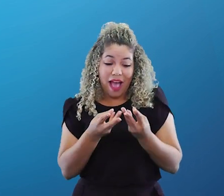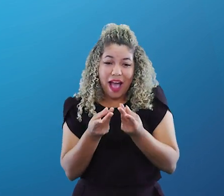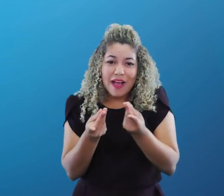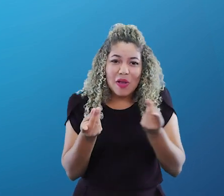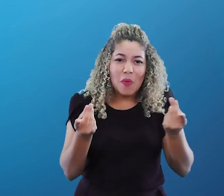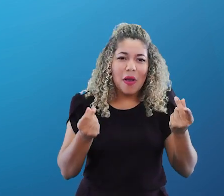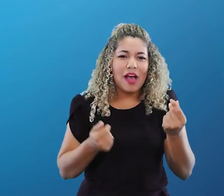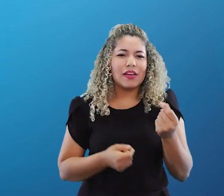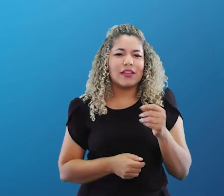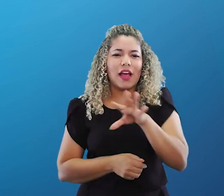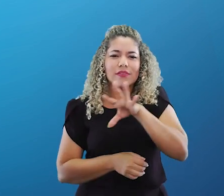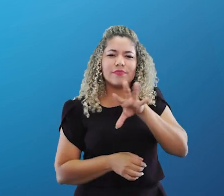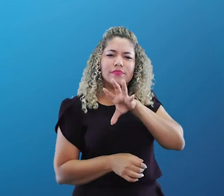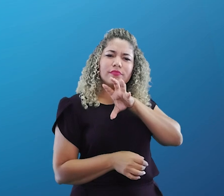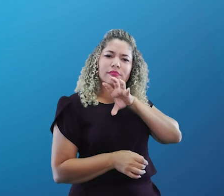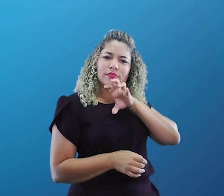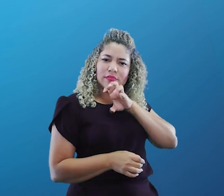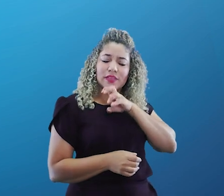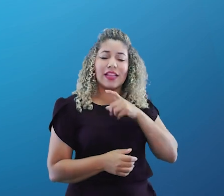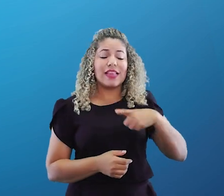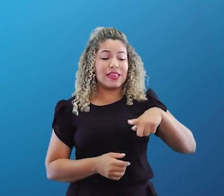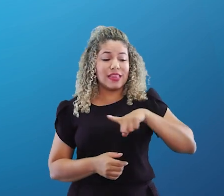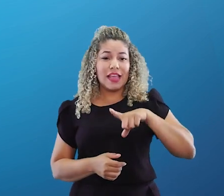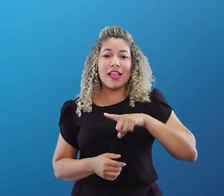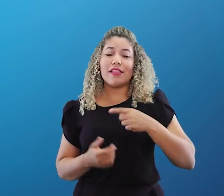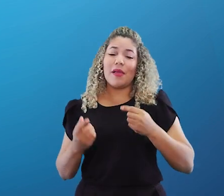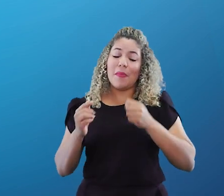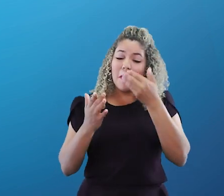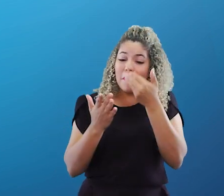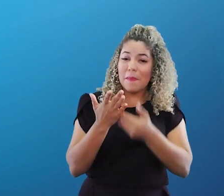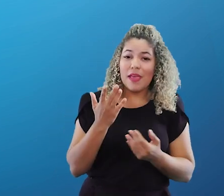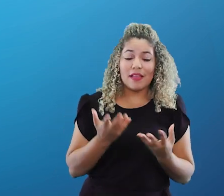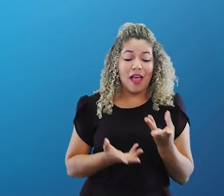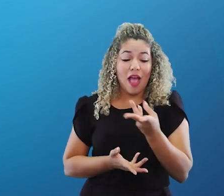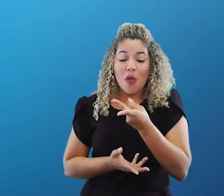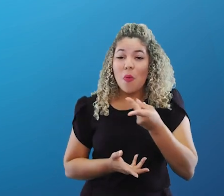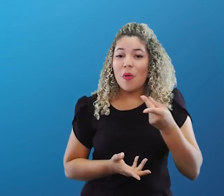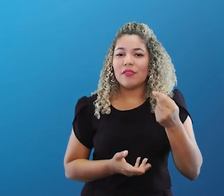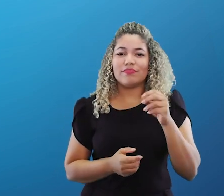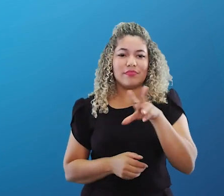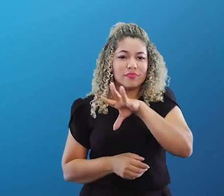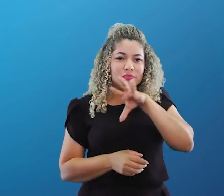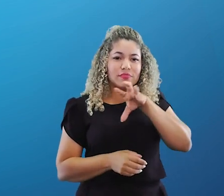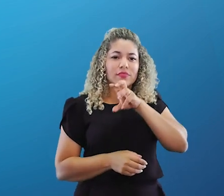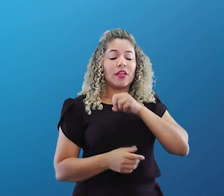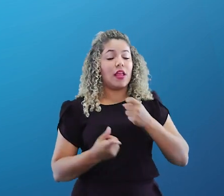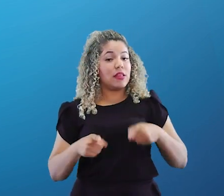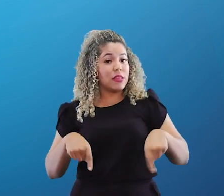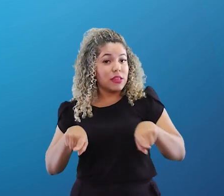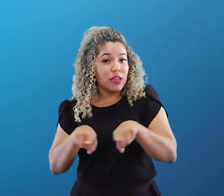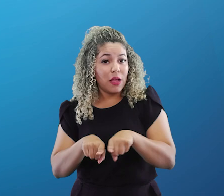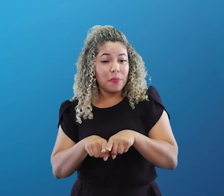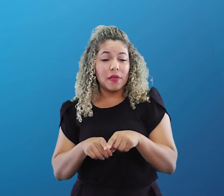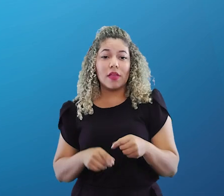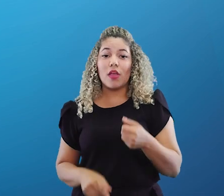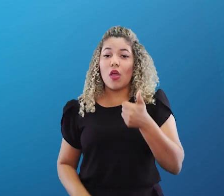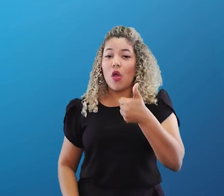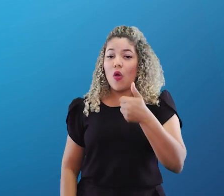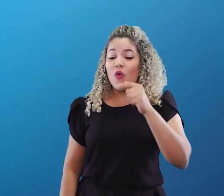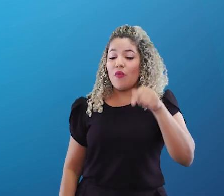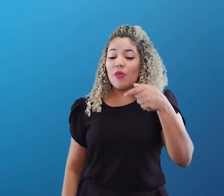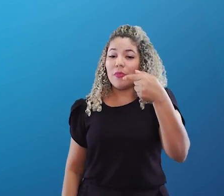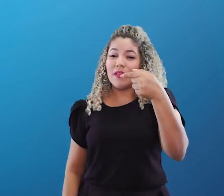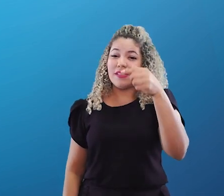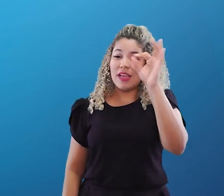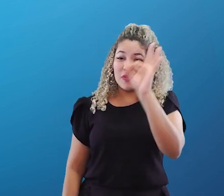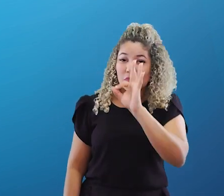nós temos, devido à presença desses gases tóxicos, a perda da qualidade de ar. Um fator muito agravante é que apenas